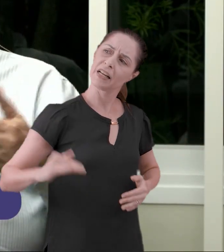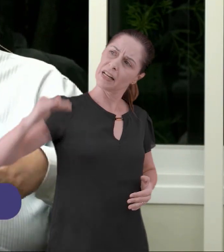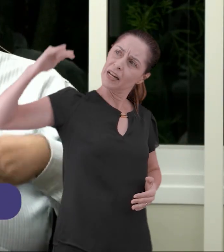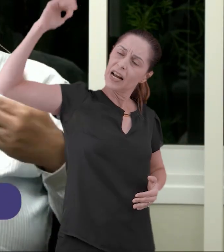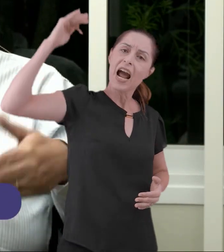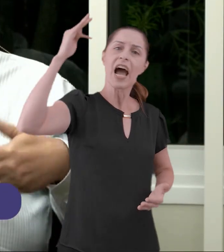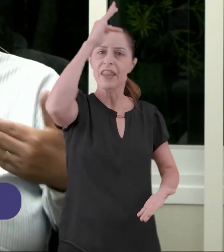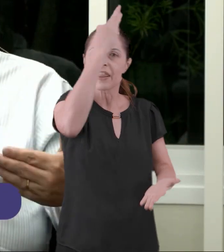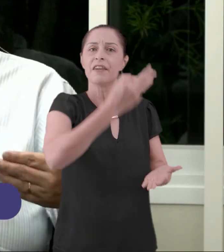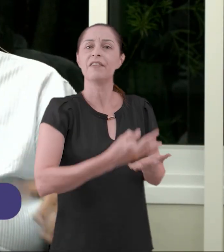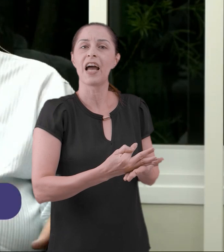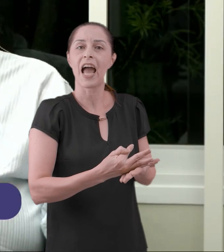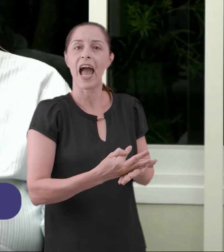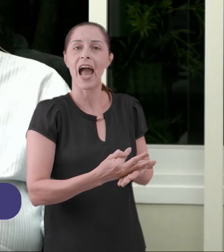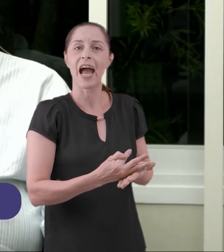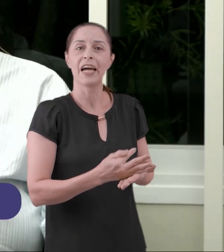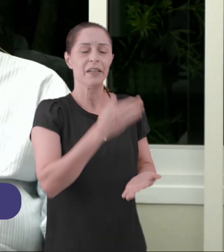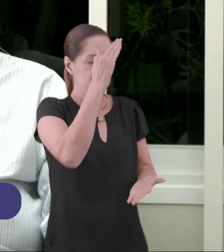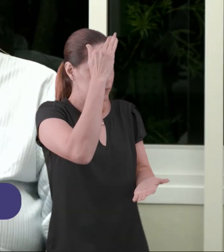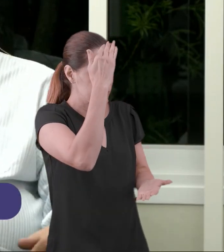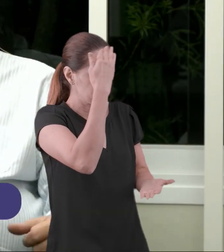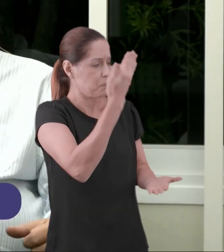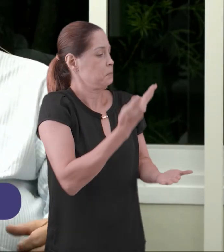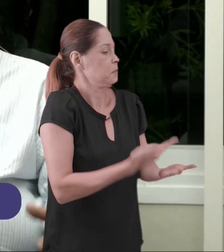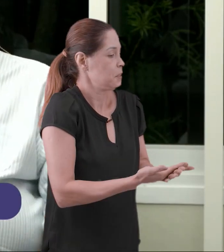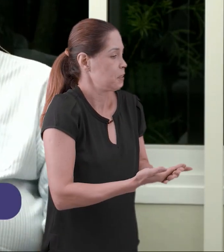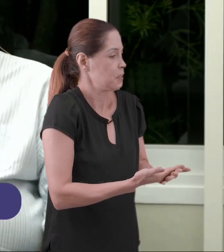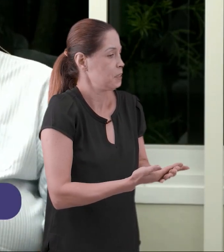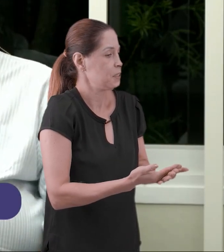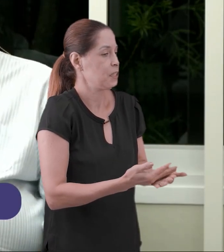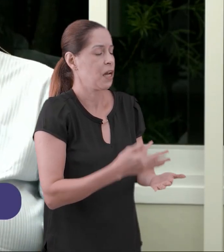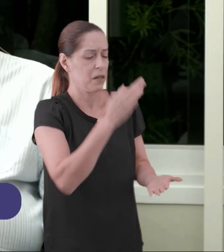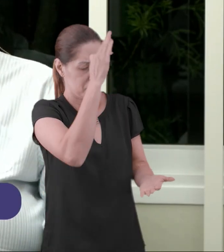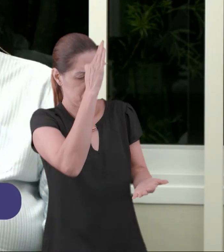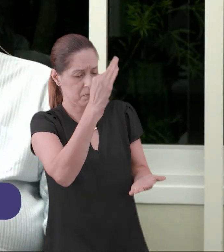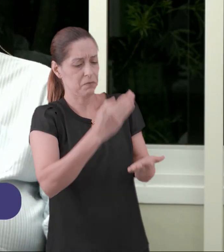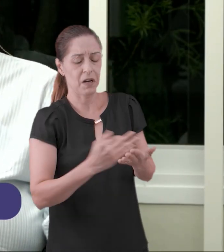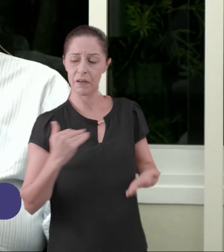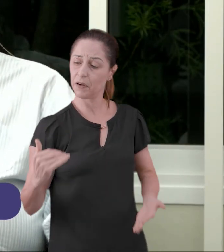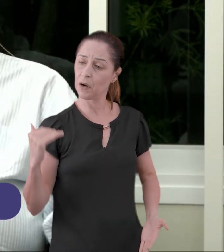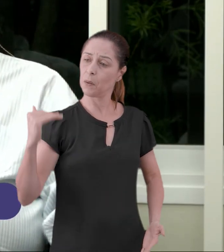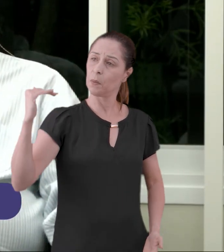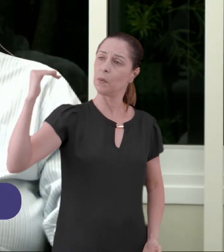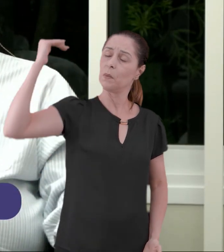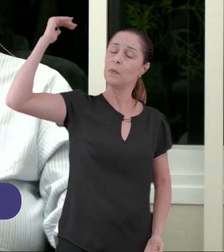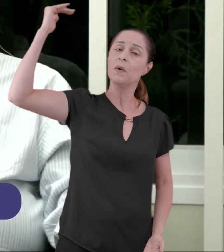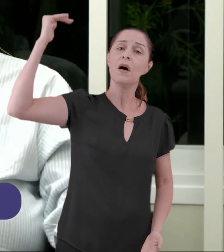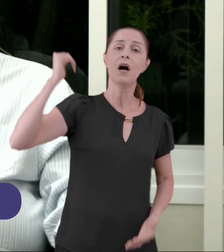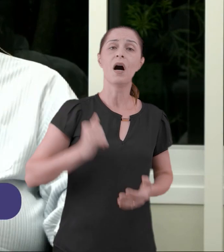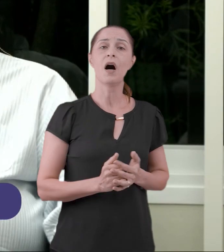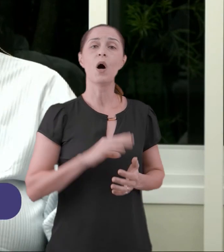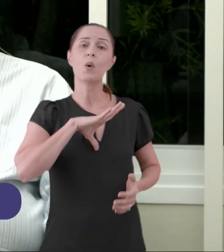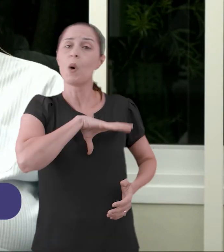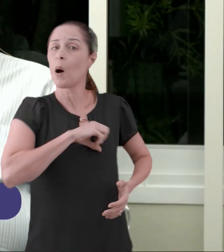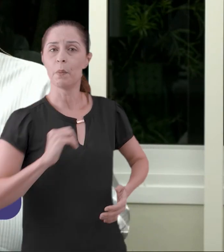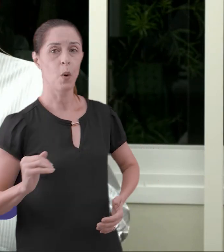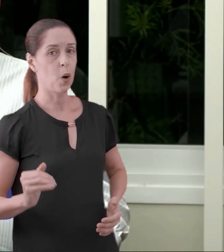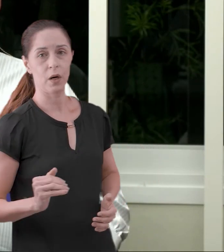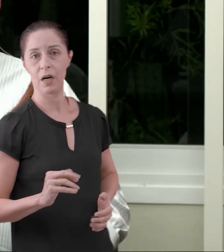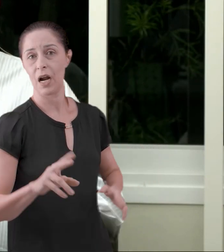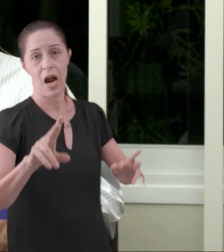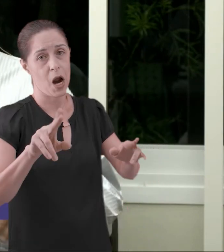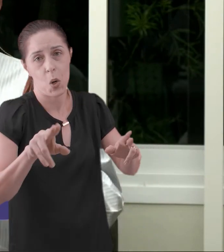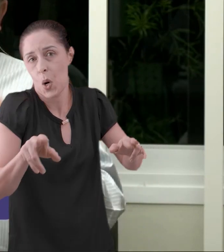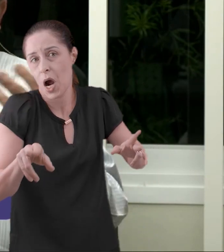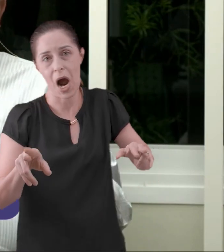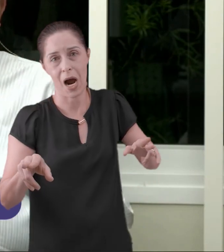exercitando, é colocando em prática. Então, eu acho que o amor é a mesma coisa, né? O amor cresce a partir do momento que você vai